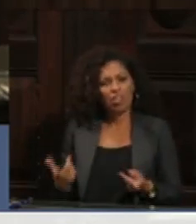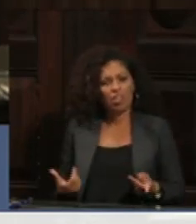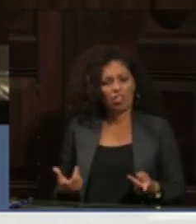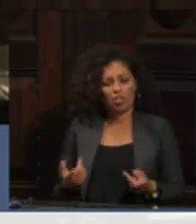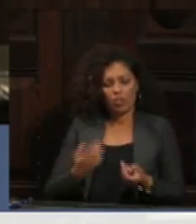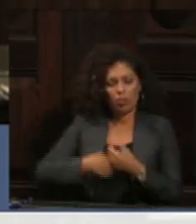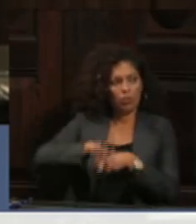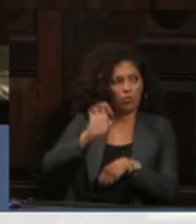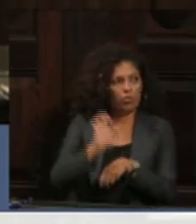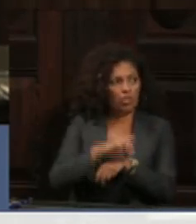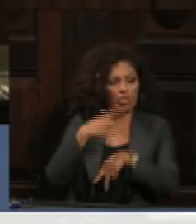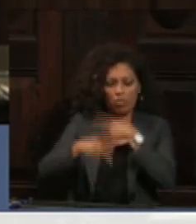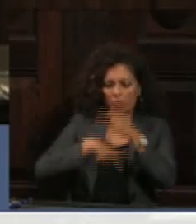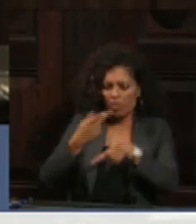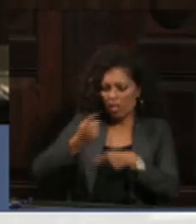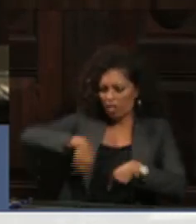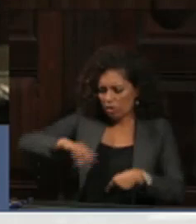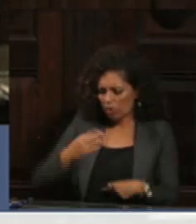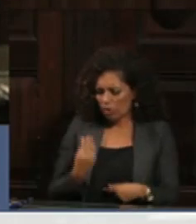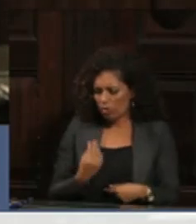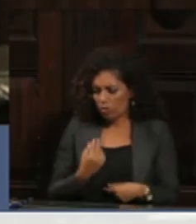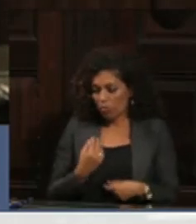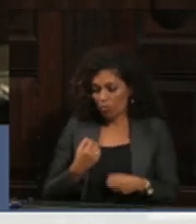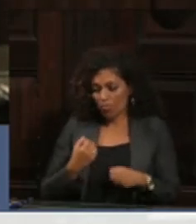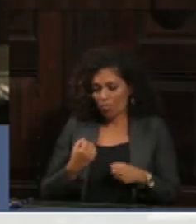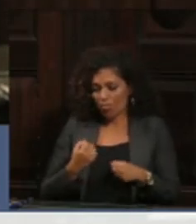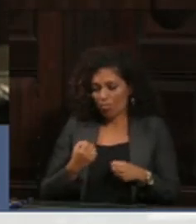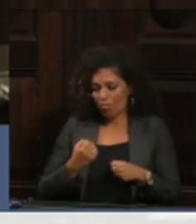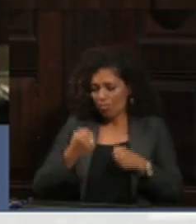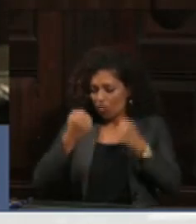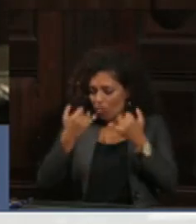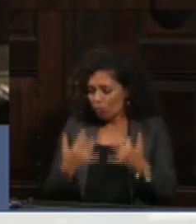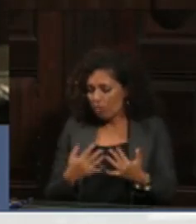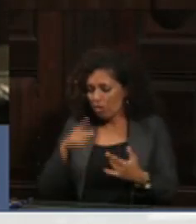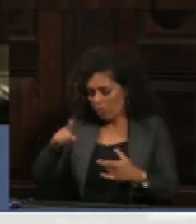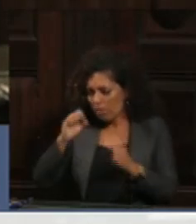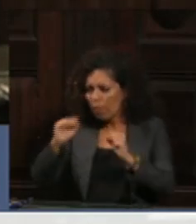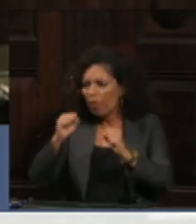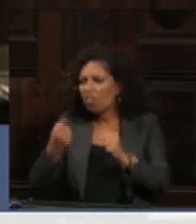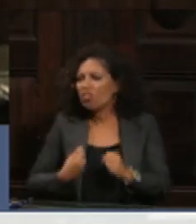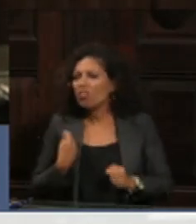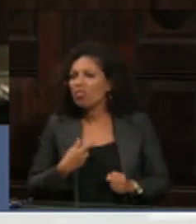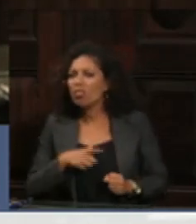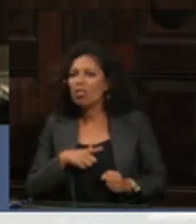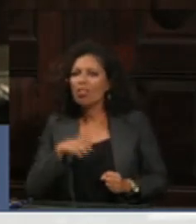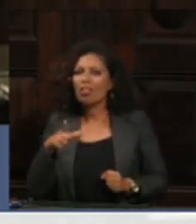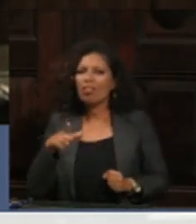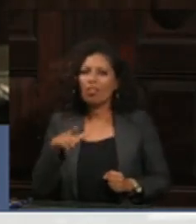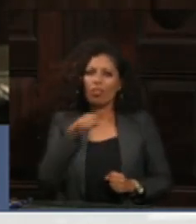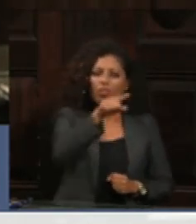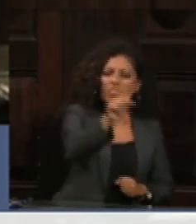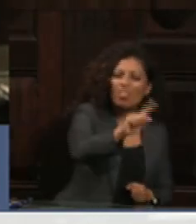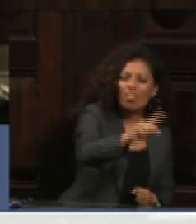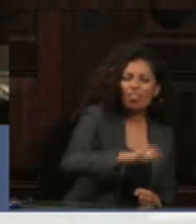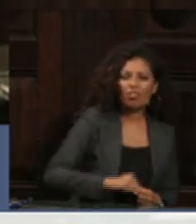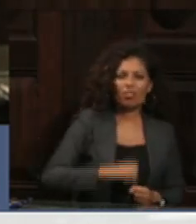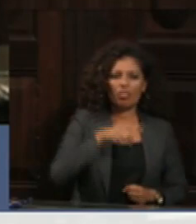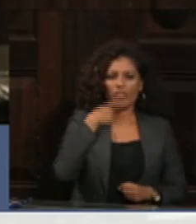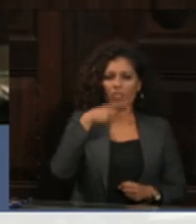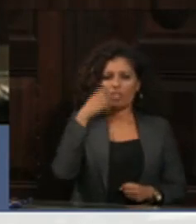Estado diz quem pode viver e quem não deve. Não só no poder da bala, do